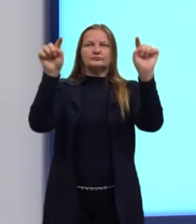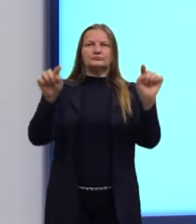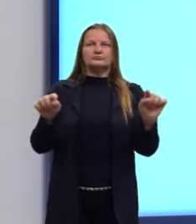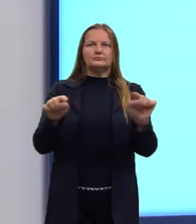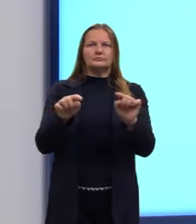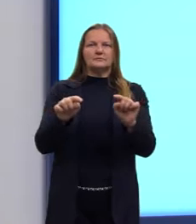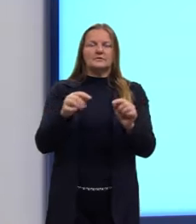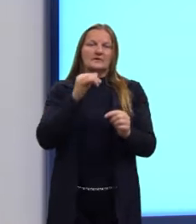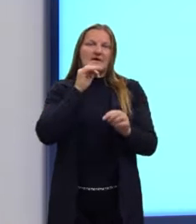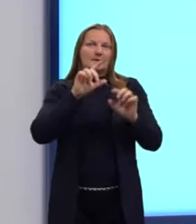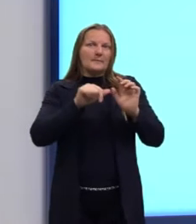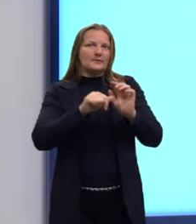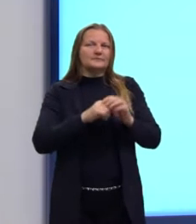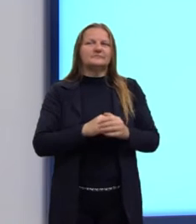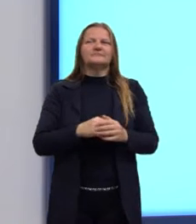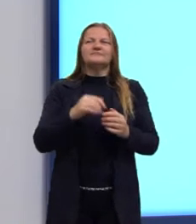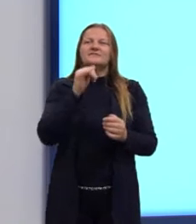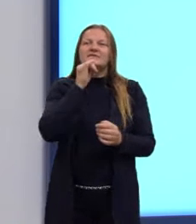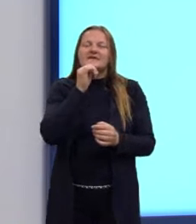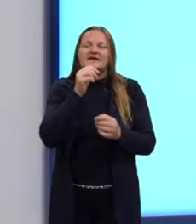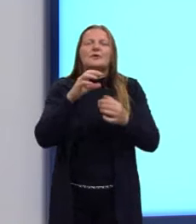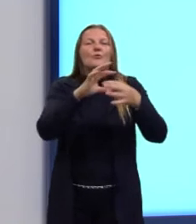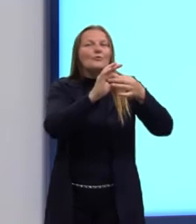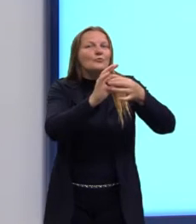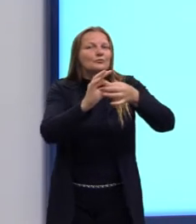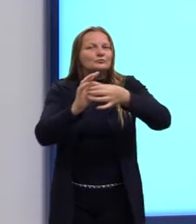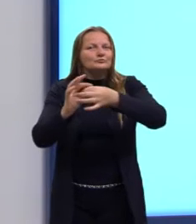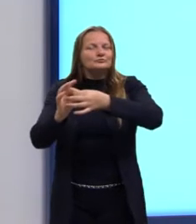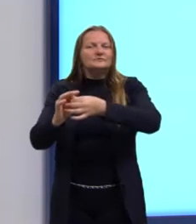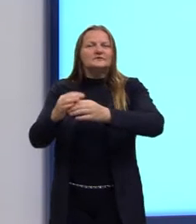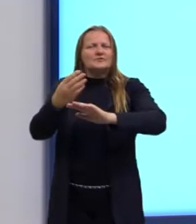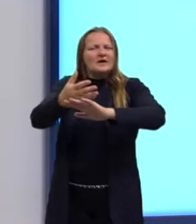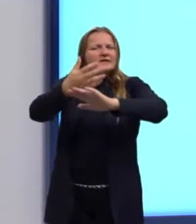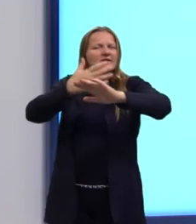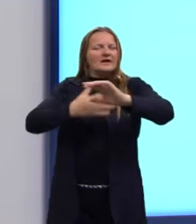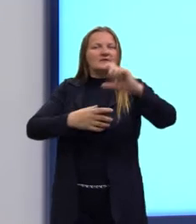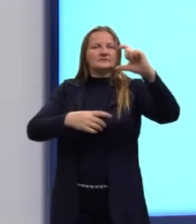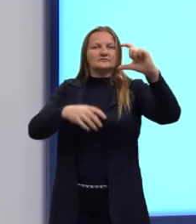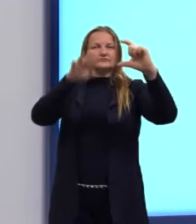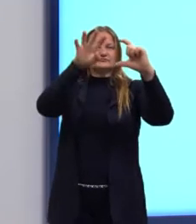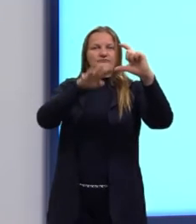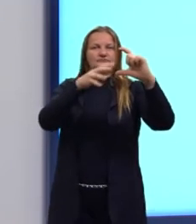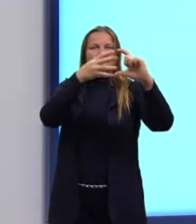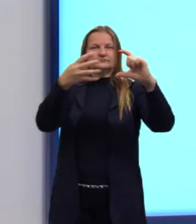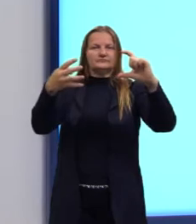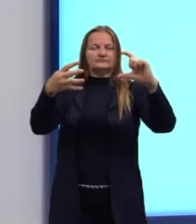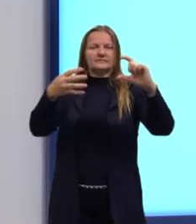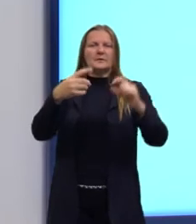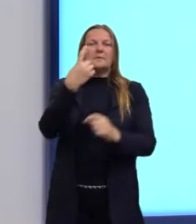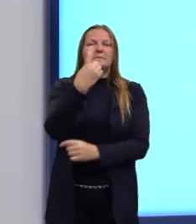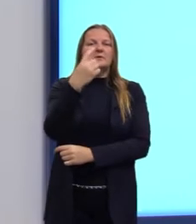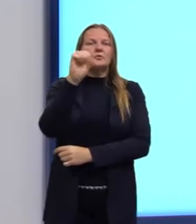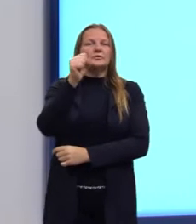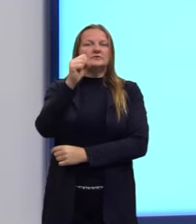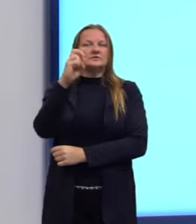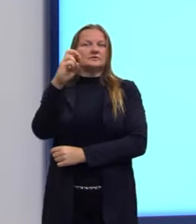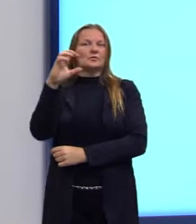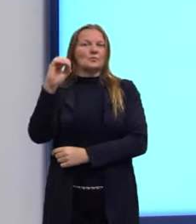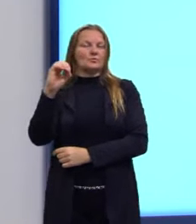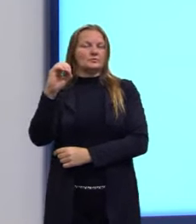ainda trazendo um pouco né desse contexto por trás das matrizes em 1850